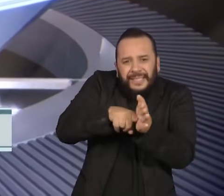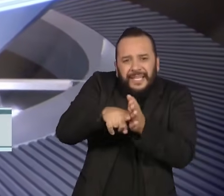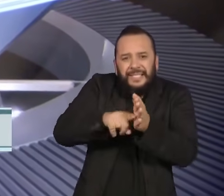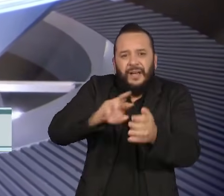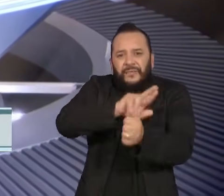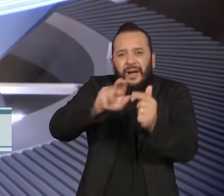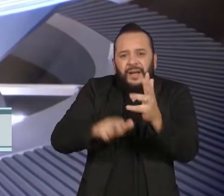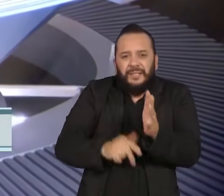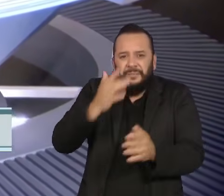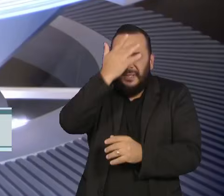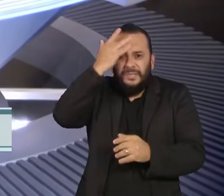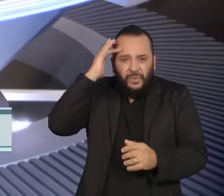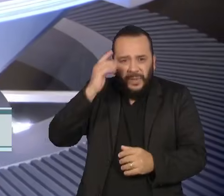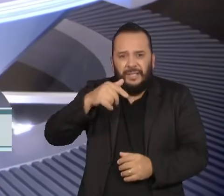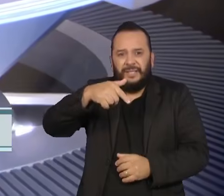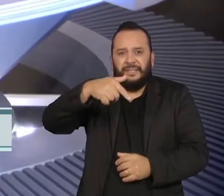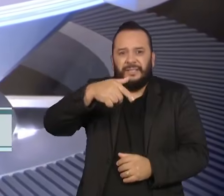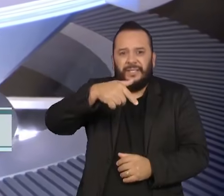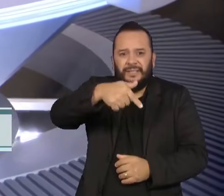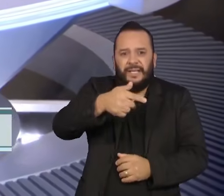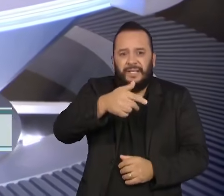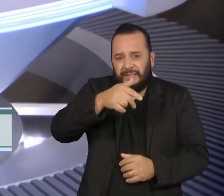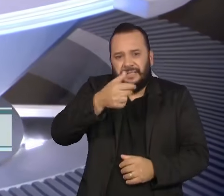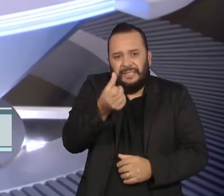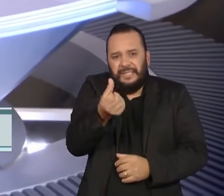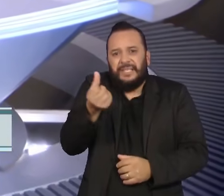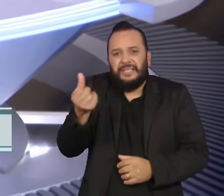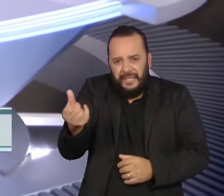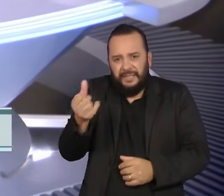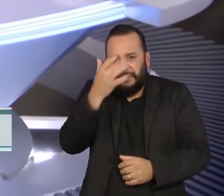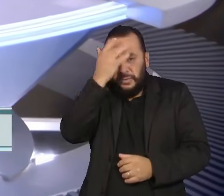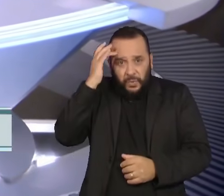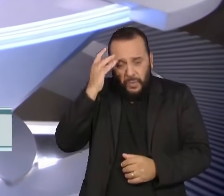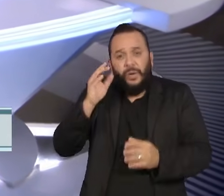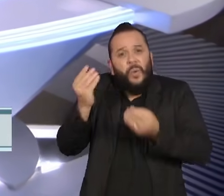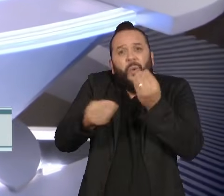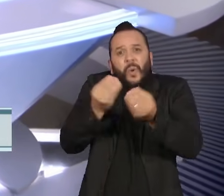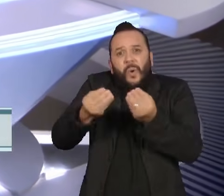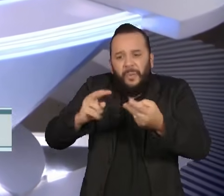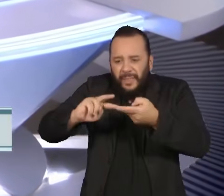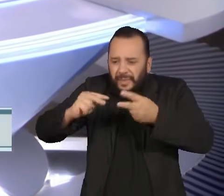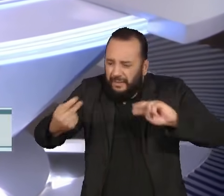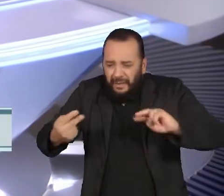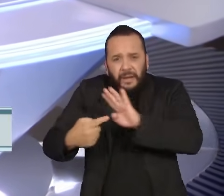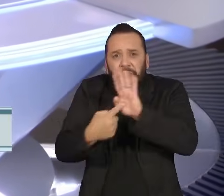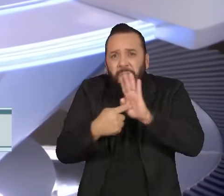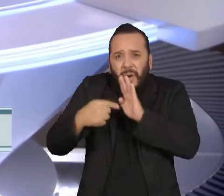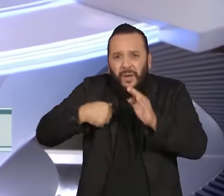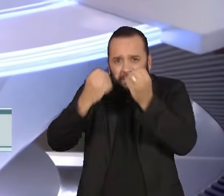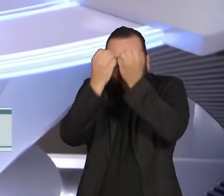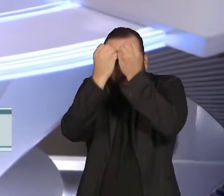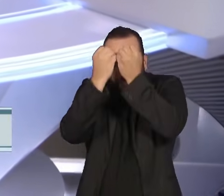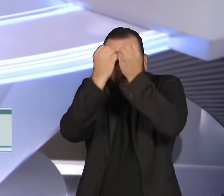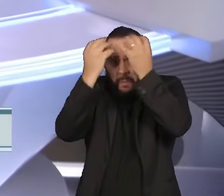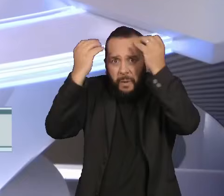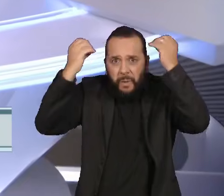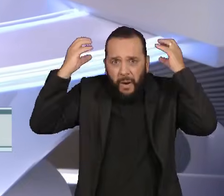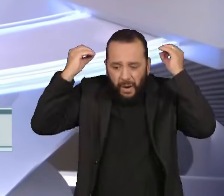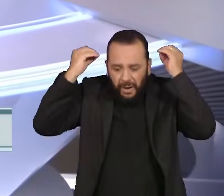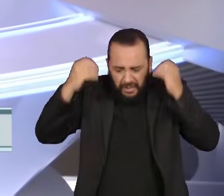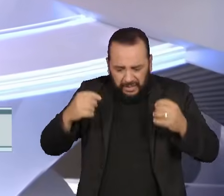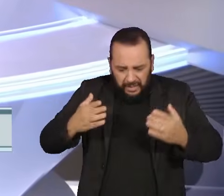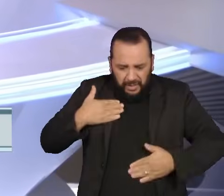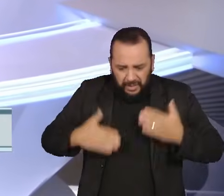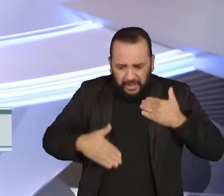uma ampla sobreposição genética entre o TDAH e a dor crônica. Os resultados sugerem que as duas